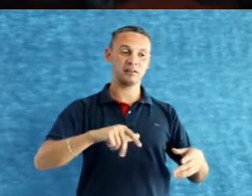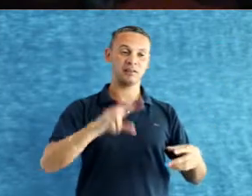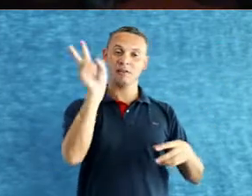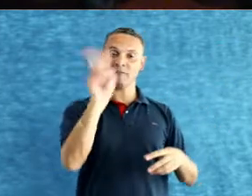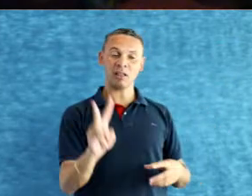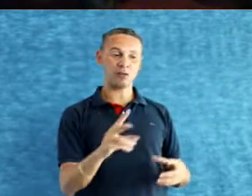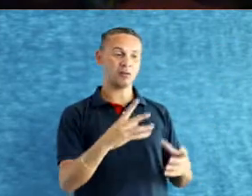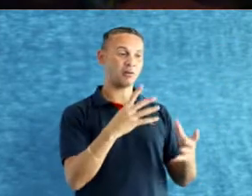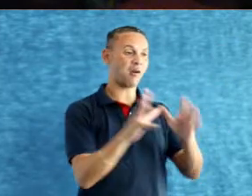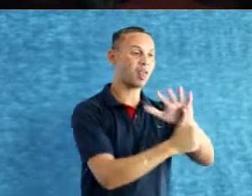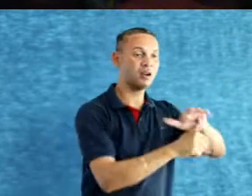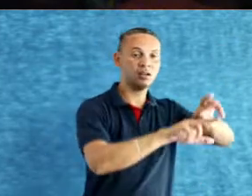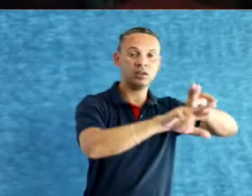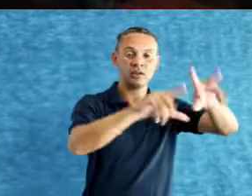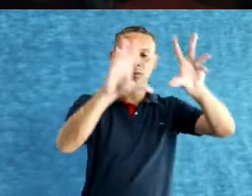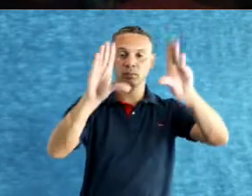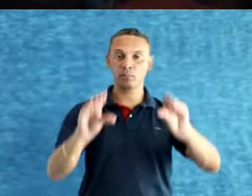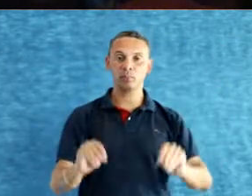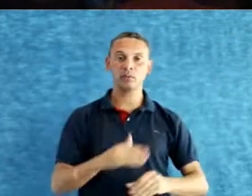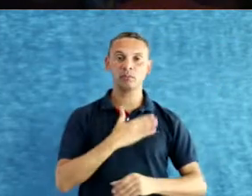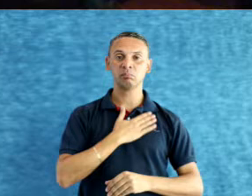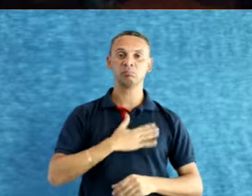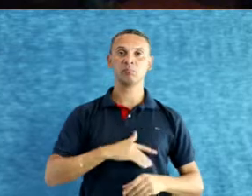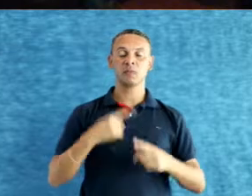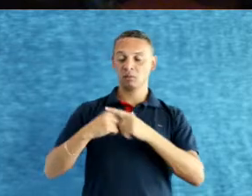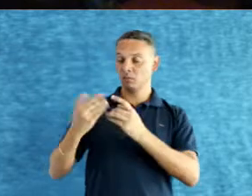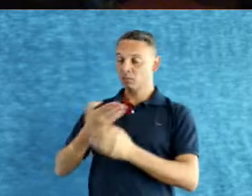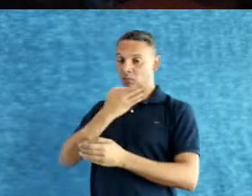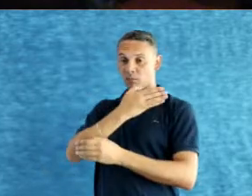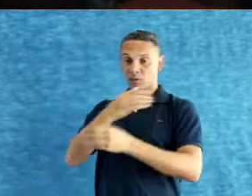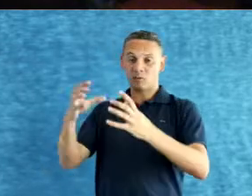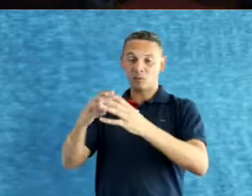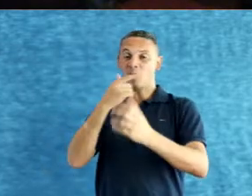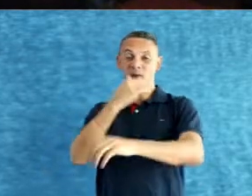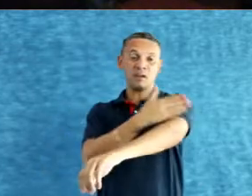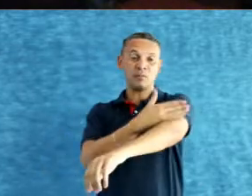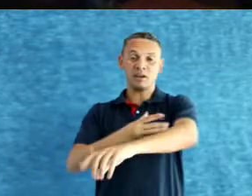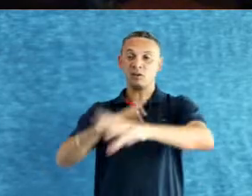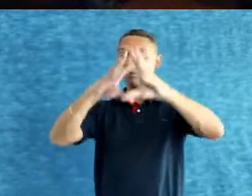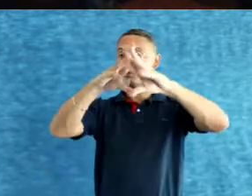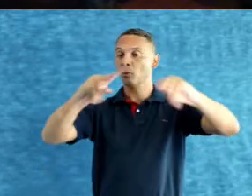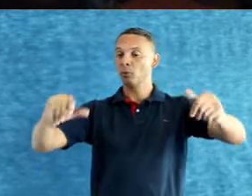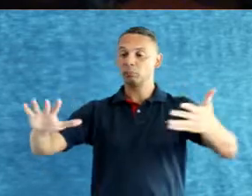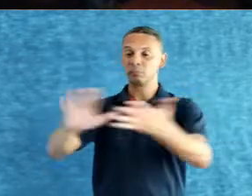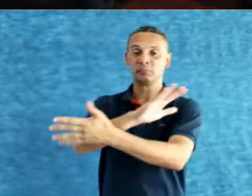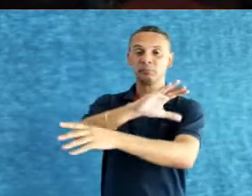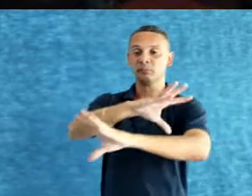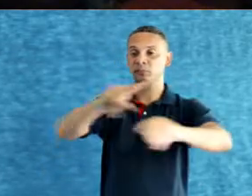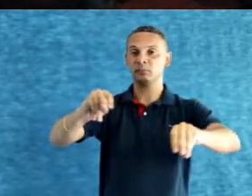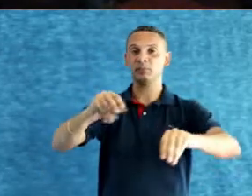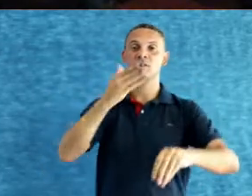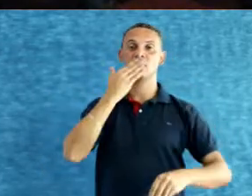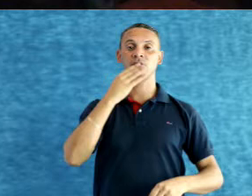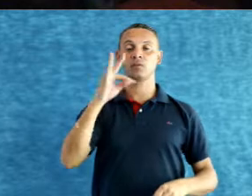índio com a luta dos liberais, que perderam em fevereiro de 1849, o poema